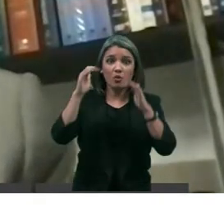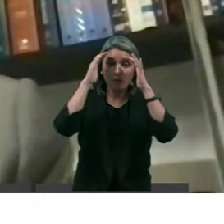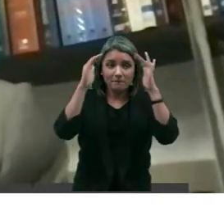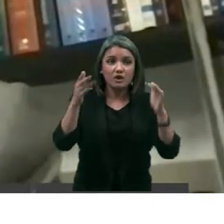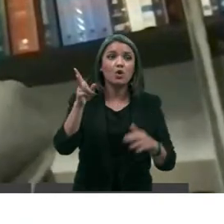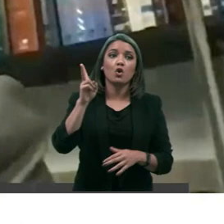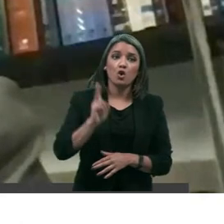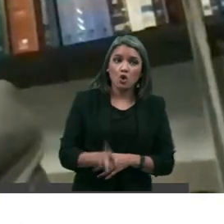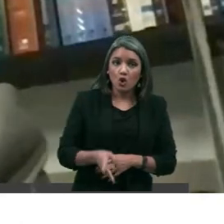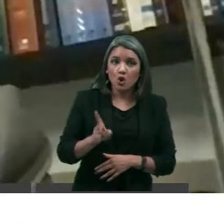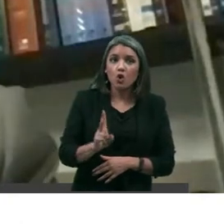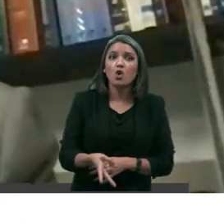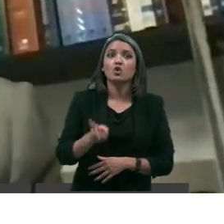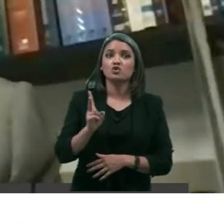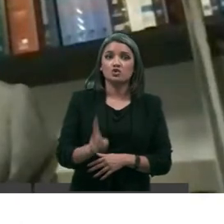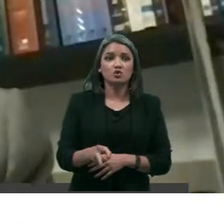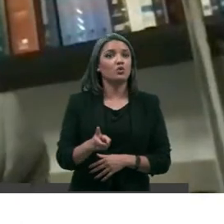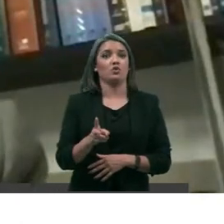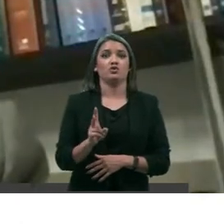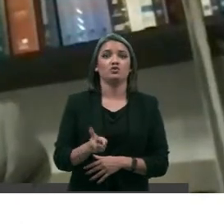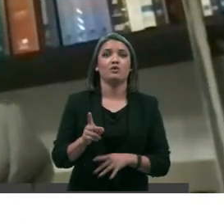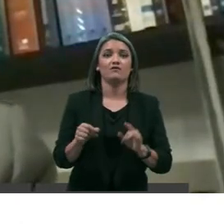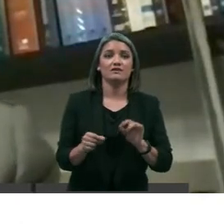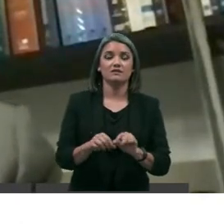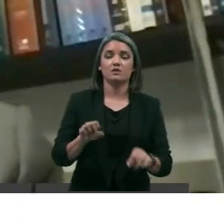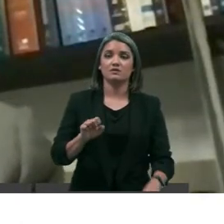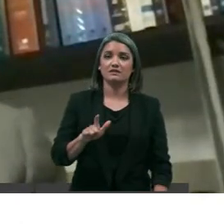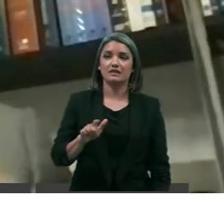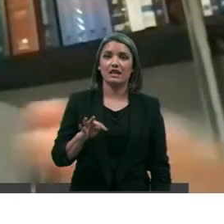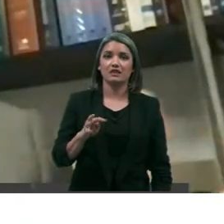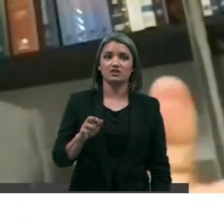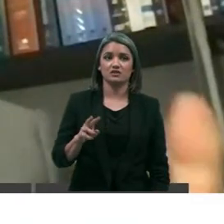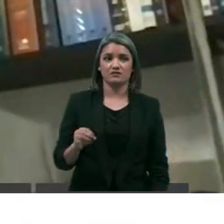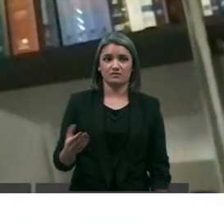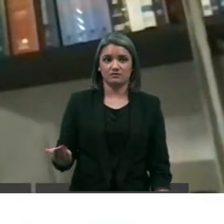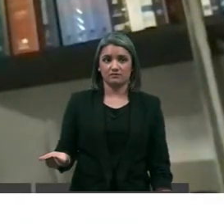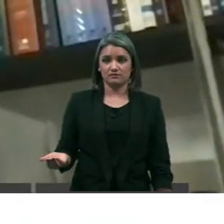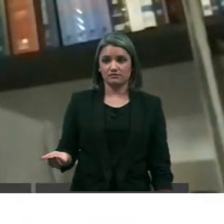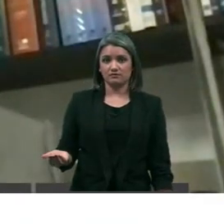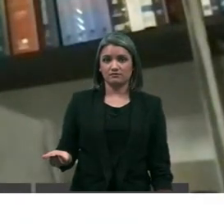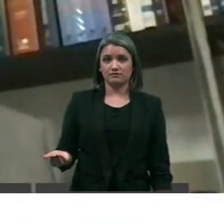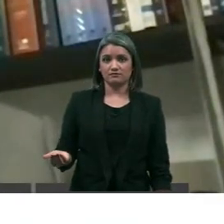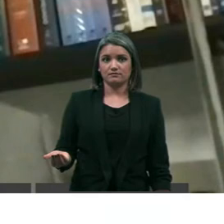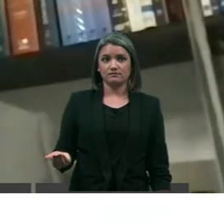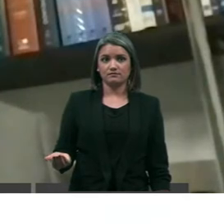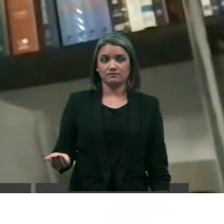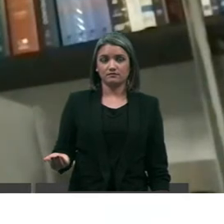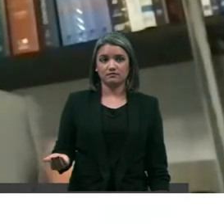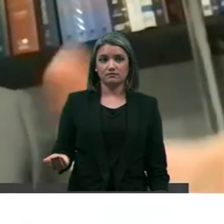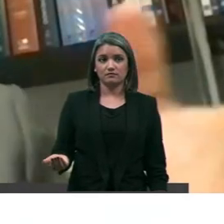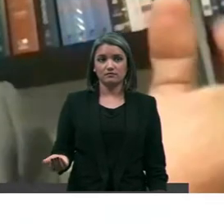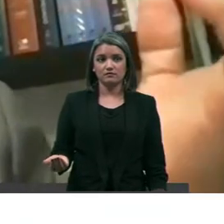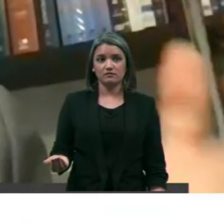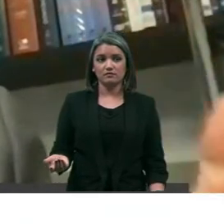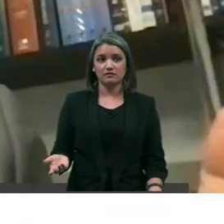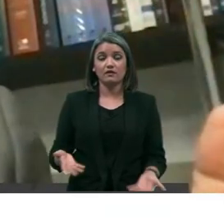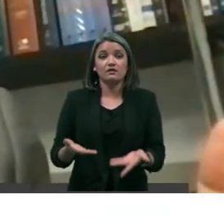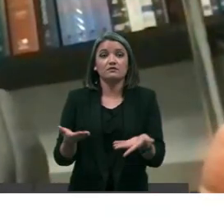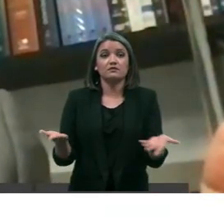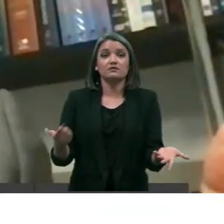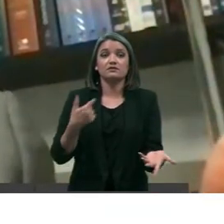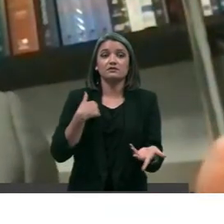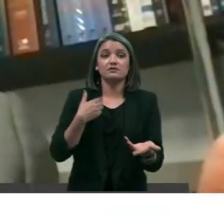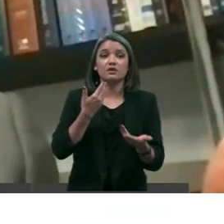Continuou aplicando um caráter seletivo ao hora magistrado. Então, o que eu clamo a Vossa